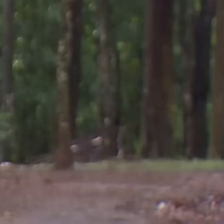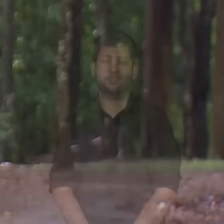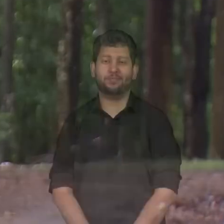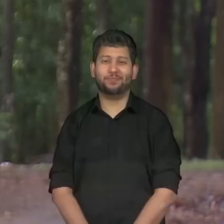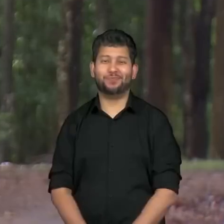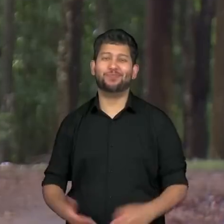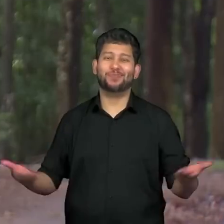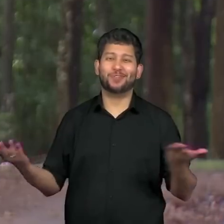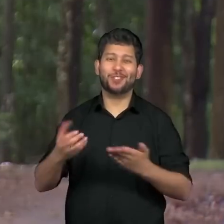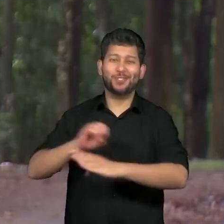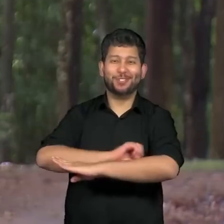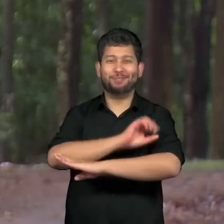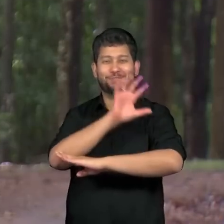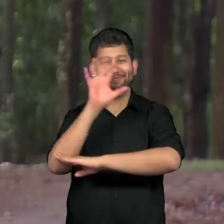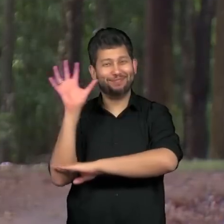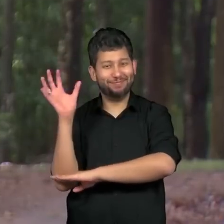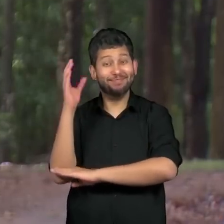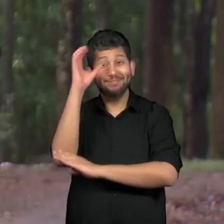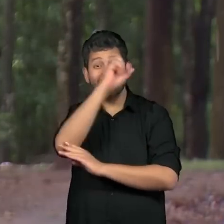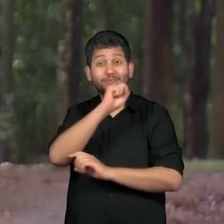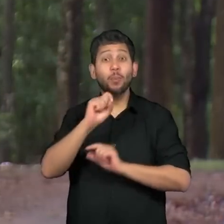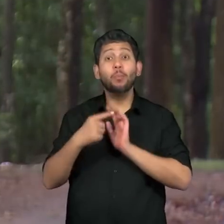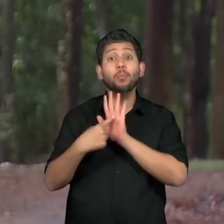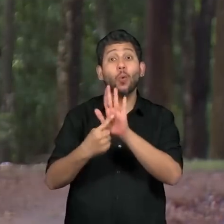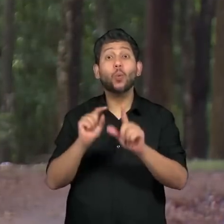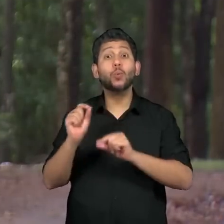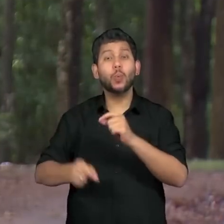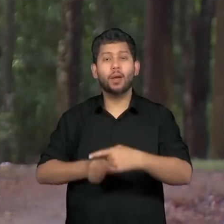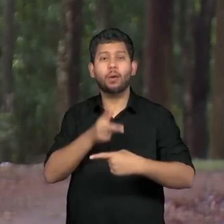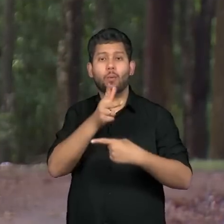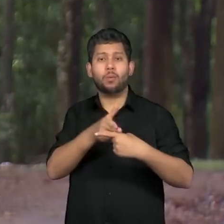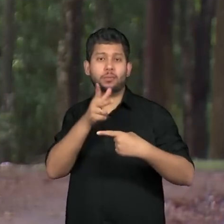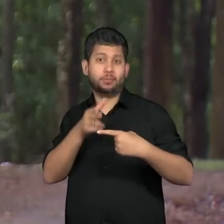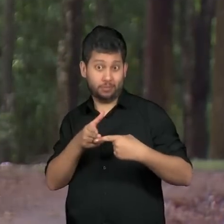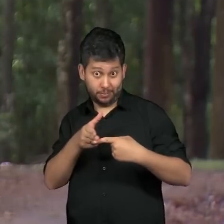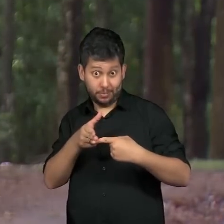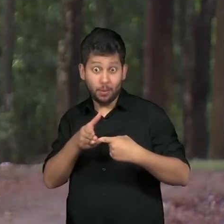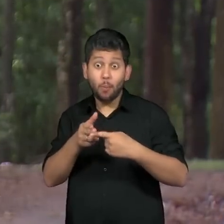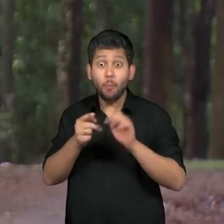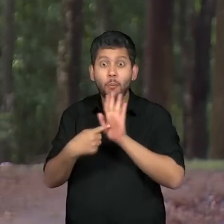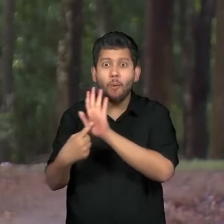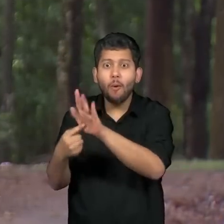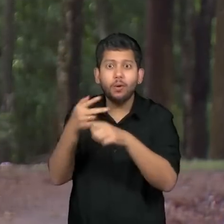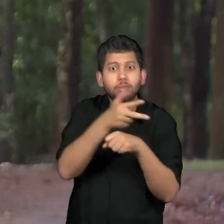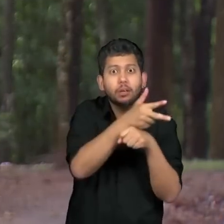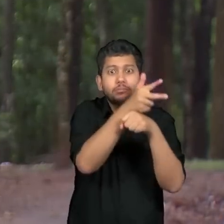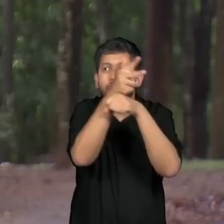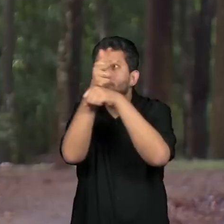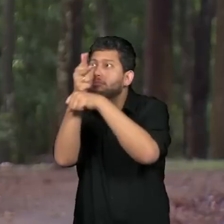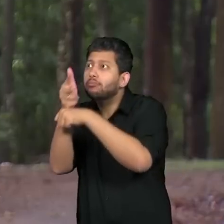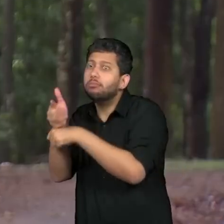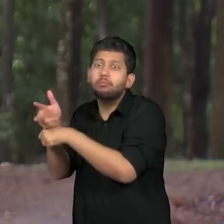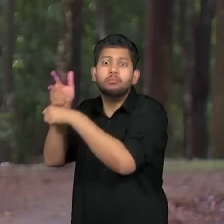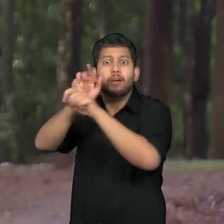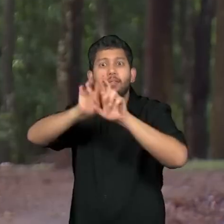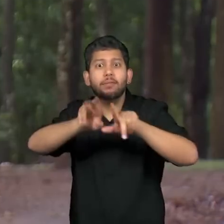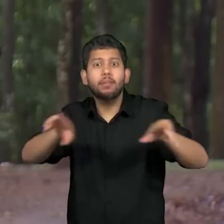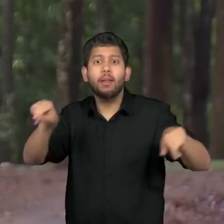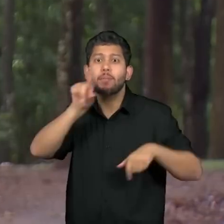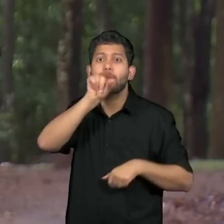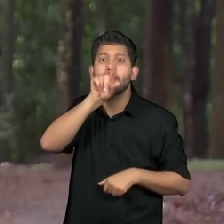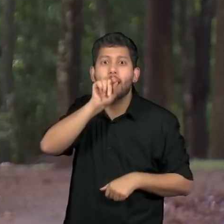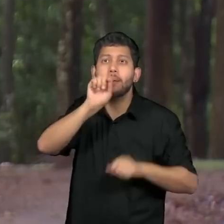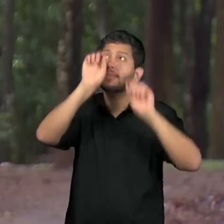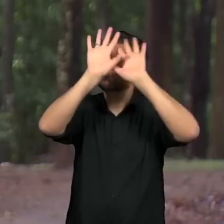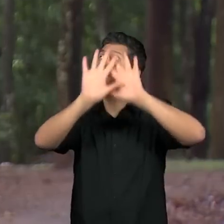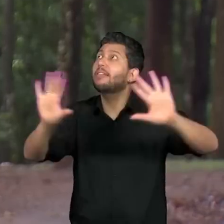No Repórter Eco de hoje, você confere a websérie que registra a beleza e diversidade de aves pelos